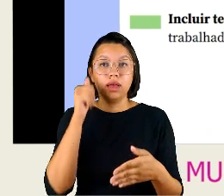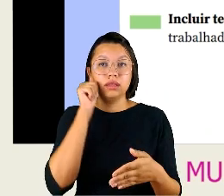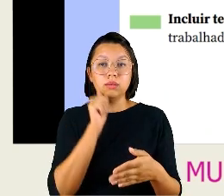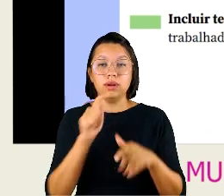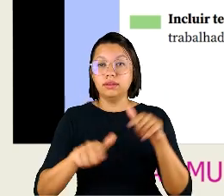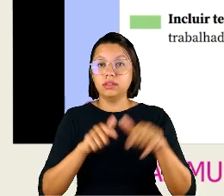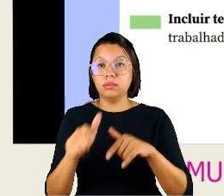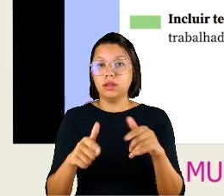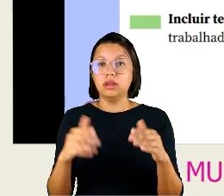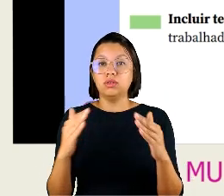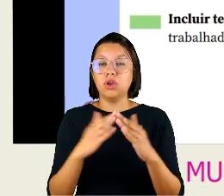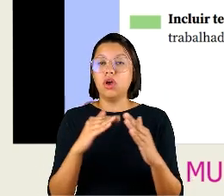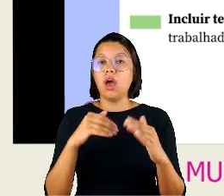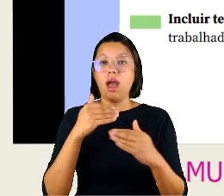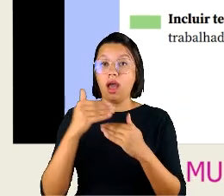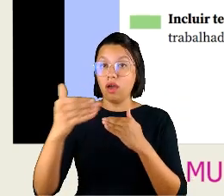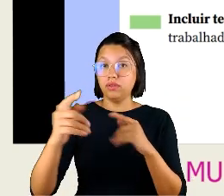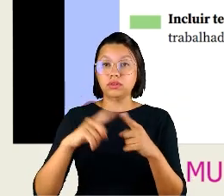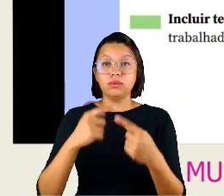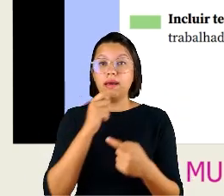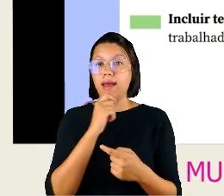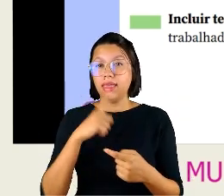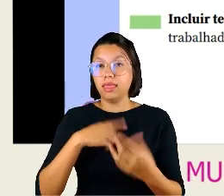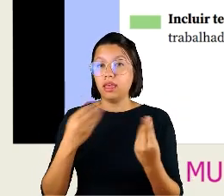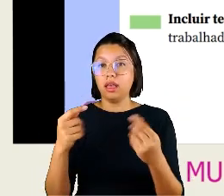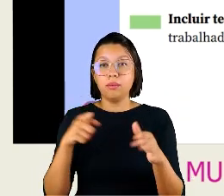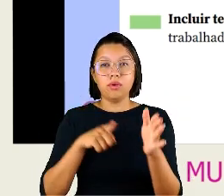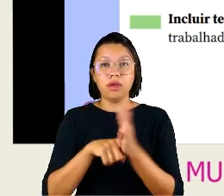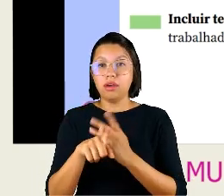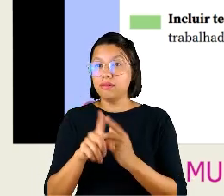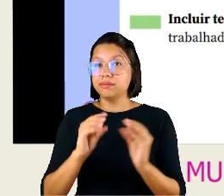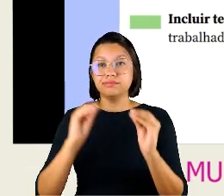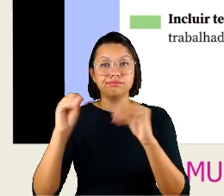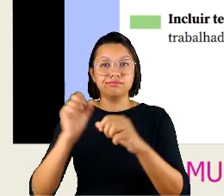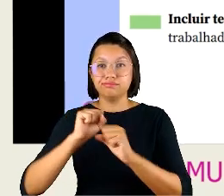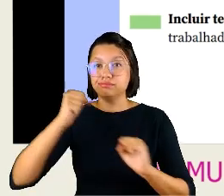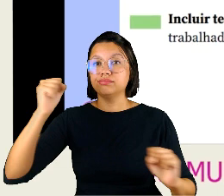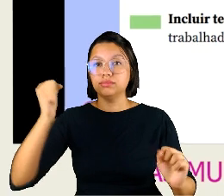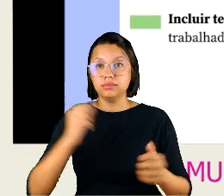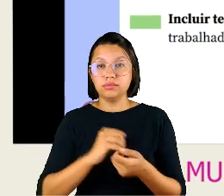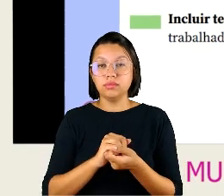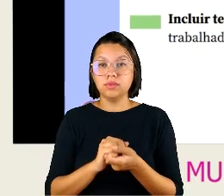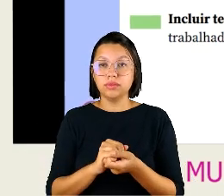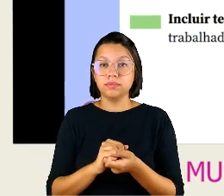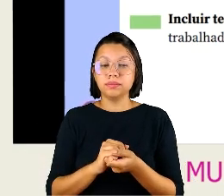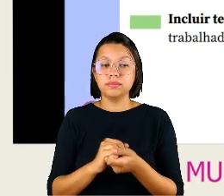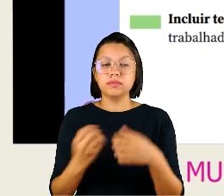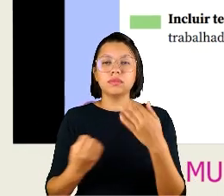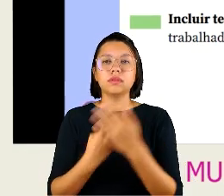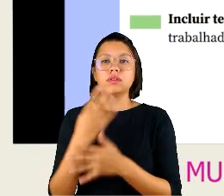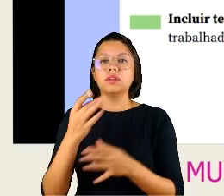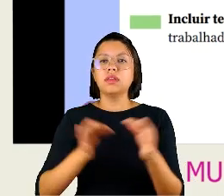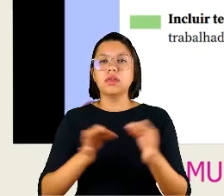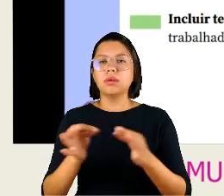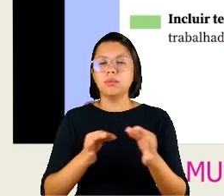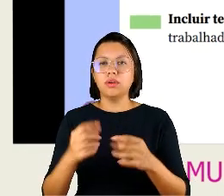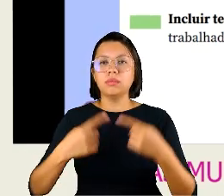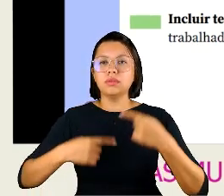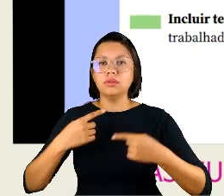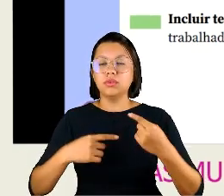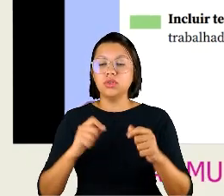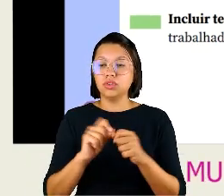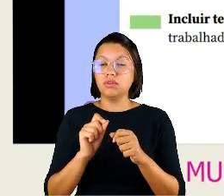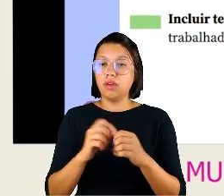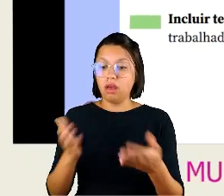trabalhadoras domésticas avançou, mas ainda tem várias questões que não foram ampliadas. Criar programas e políticas que fomentem